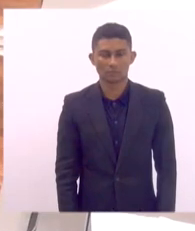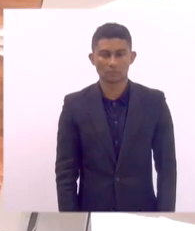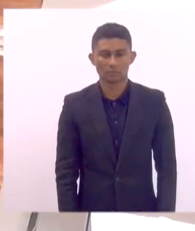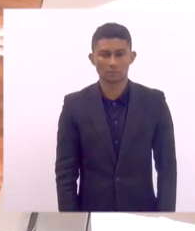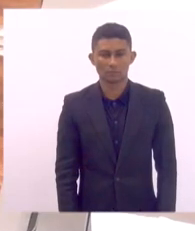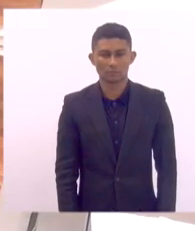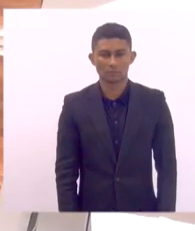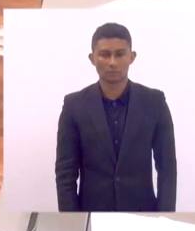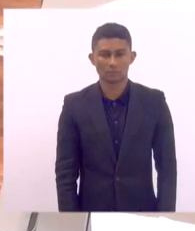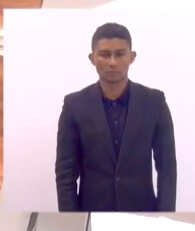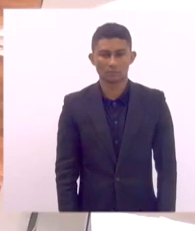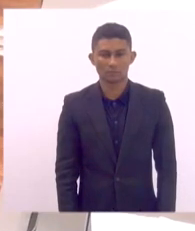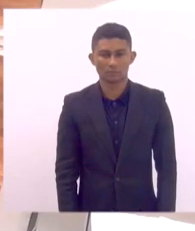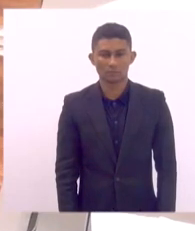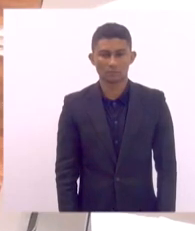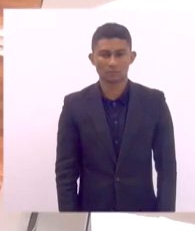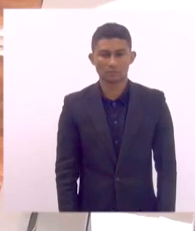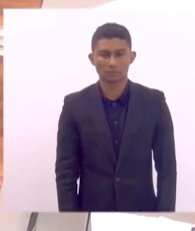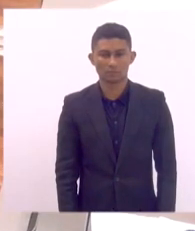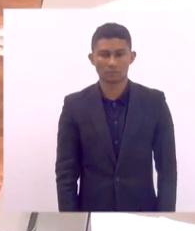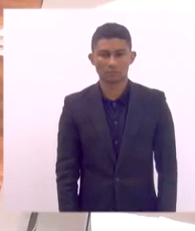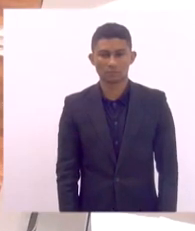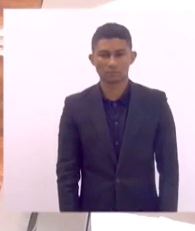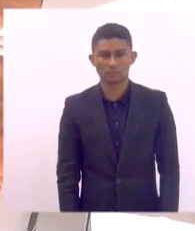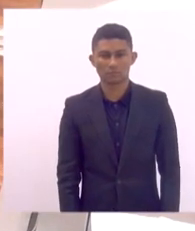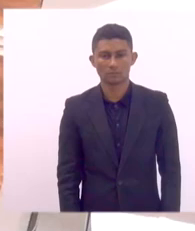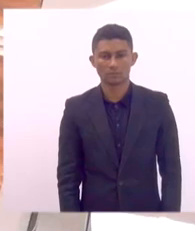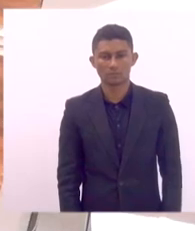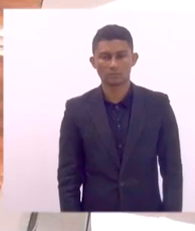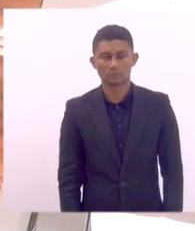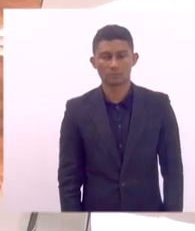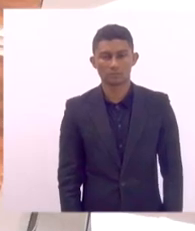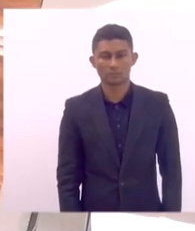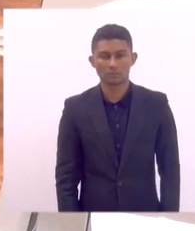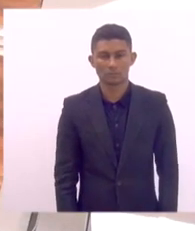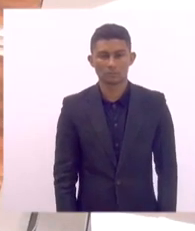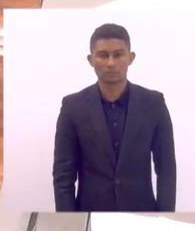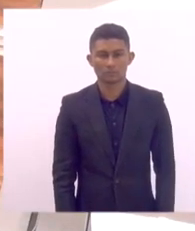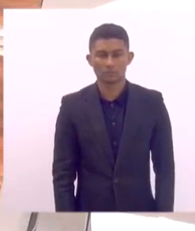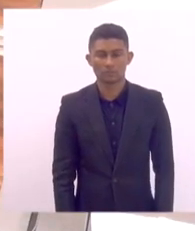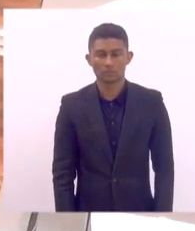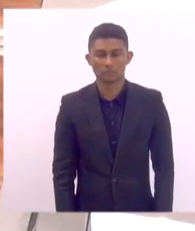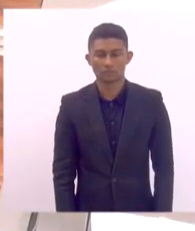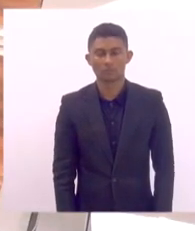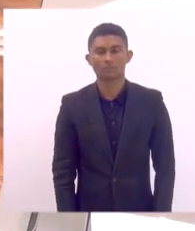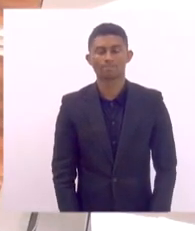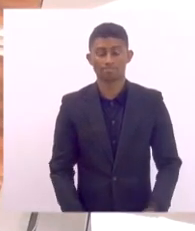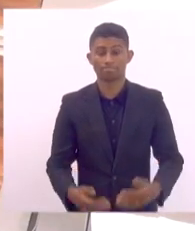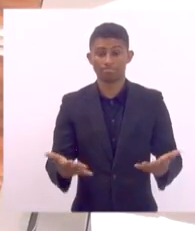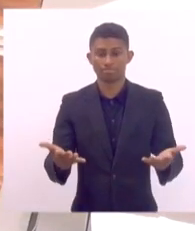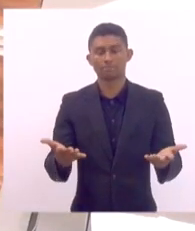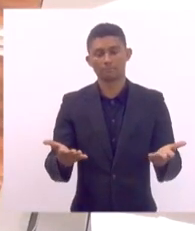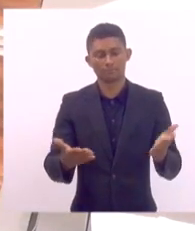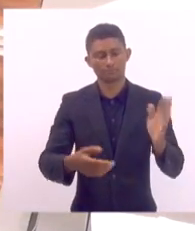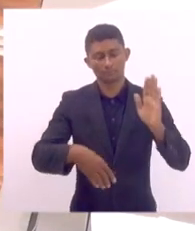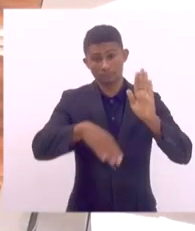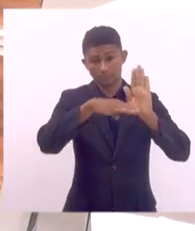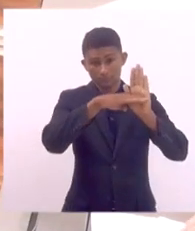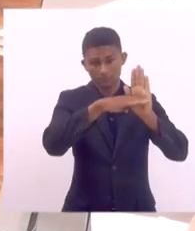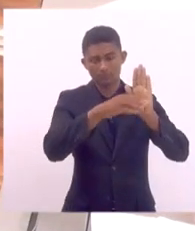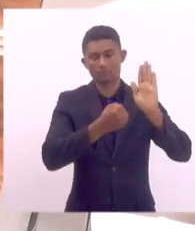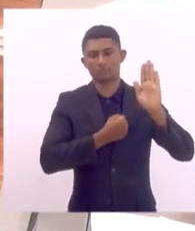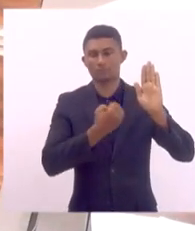Cadê aquele processo? Não. Mas isso aqui é bom. Eu vou retirar o quarto,